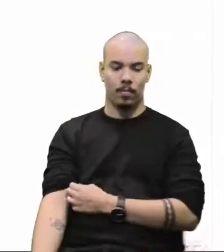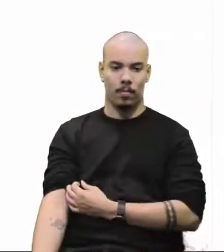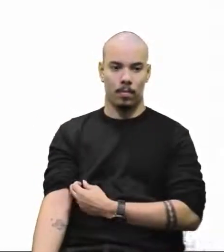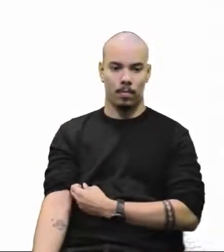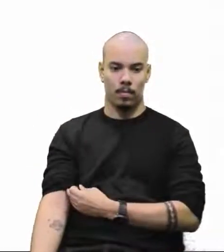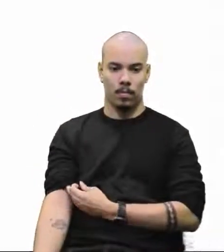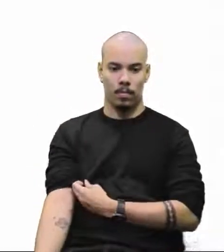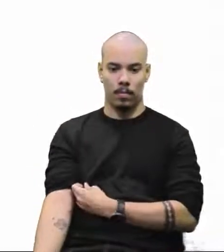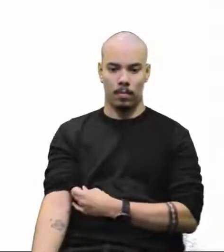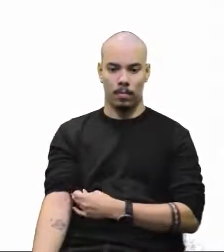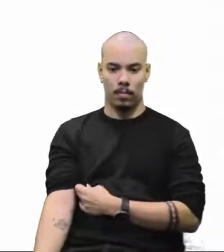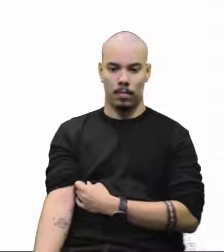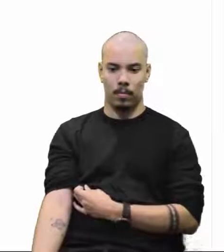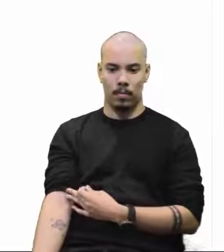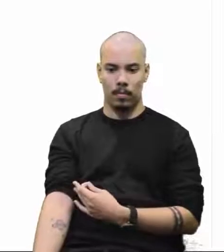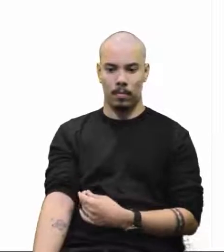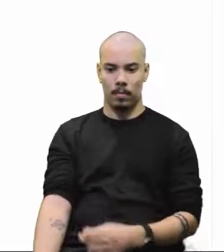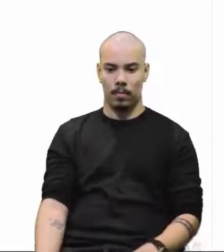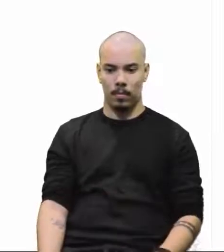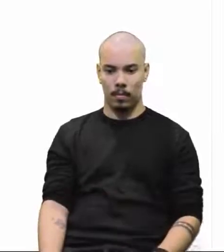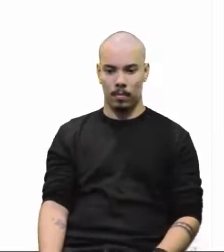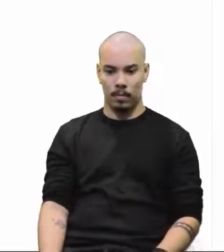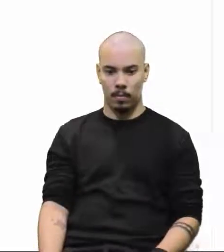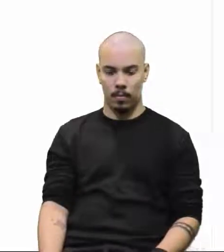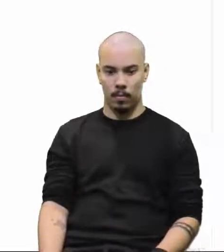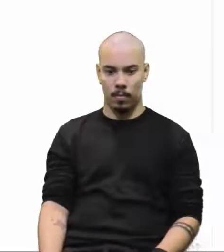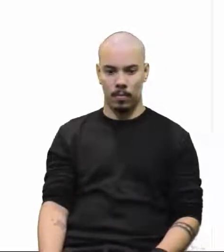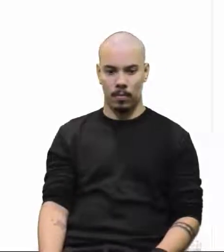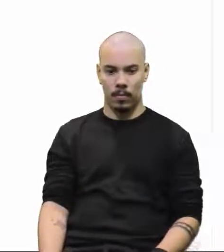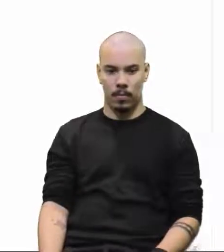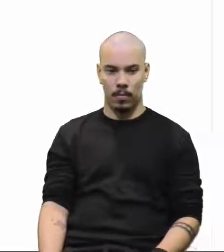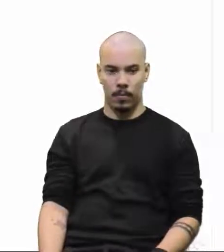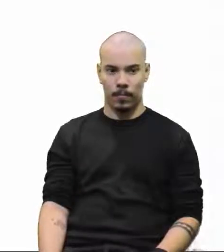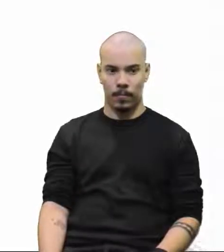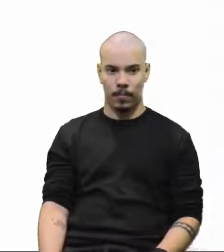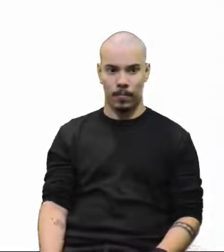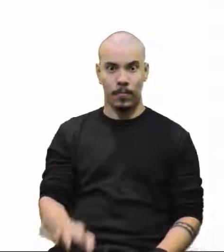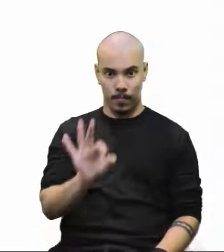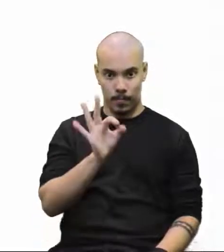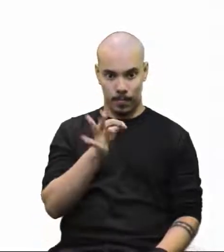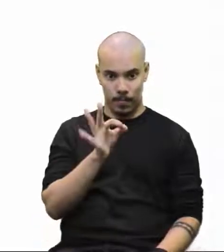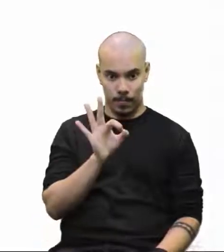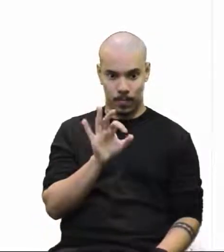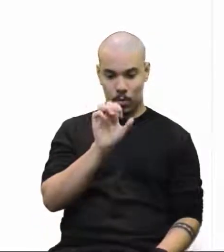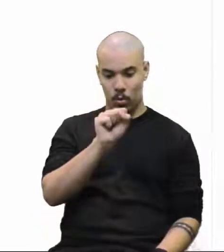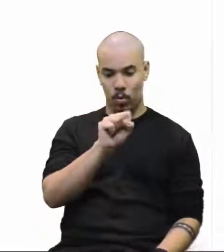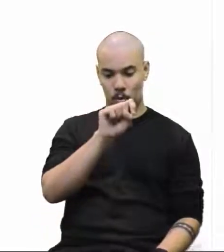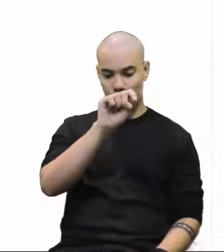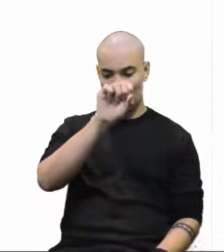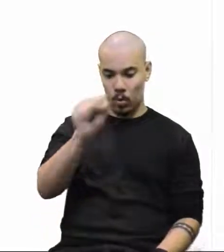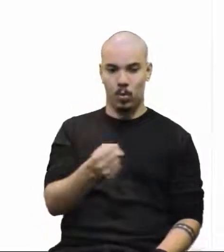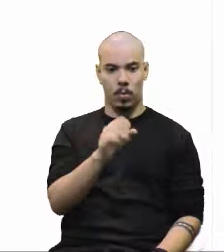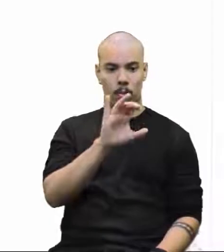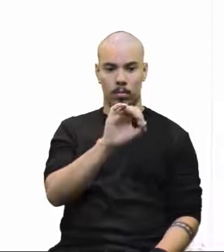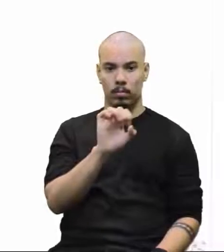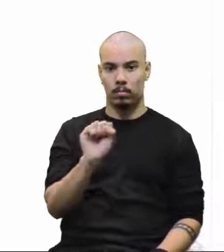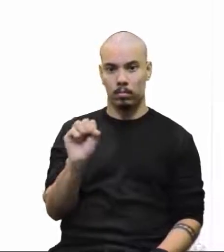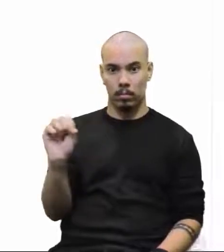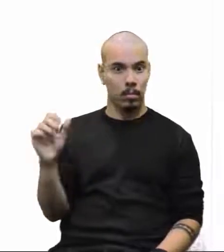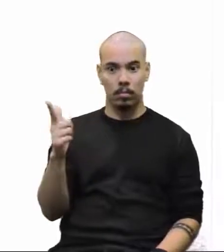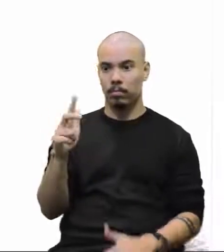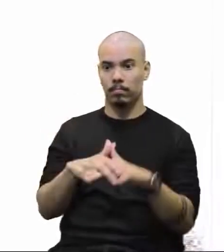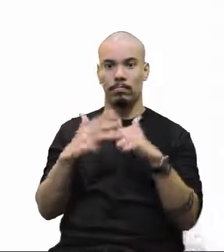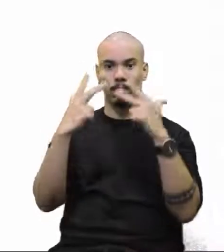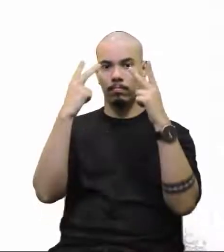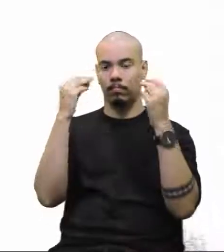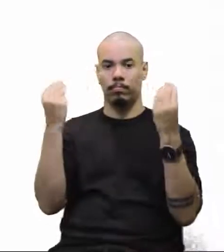Tem que não tem colocar vírgula, zero, né? acrescenta 0. Ou 3 zeros, 8.000. Então é uma questão bem tranquila